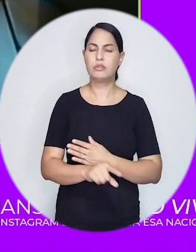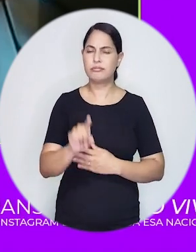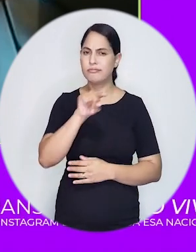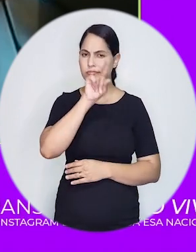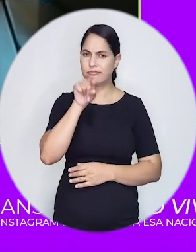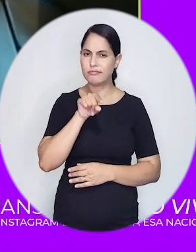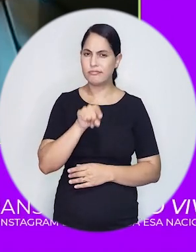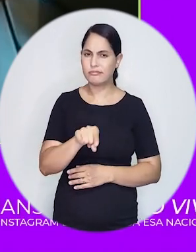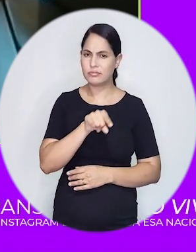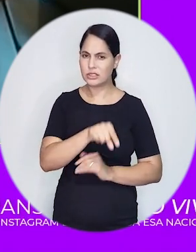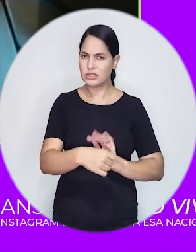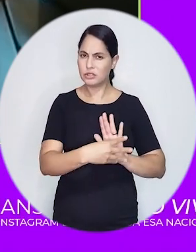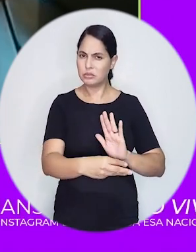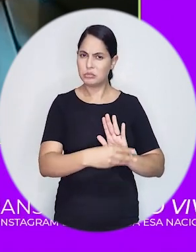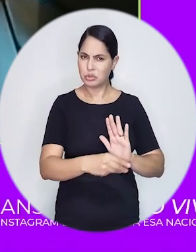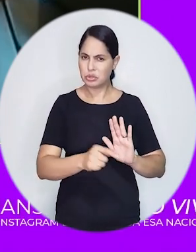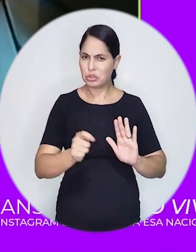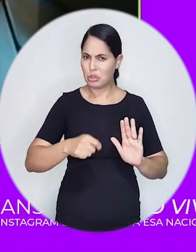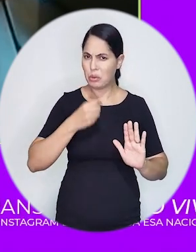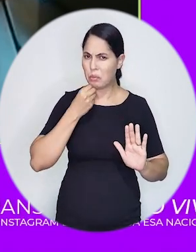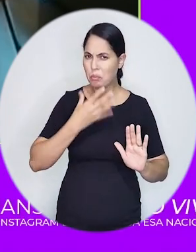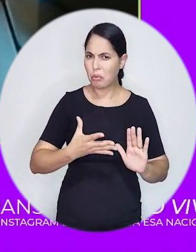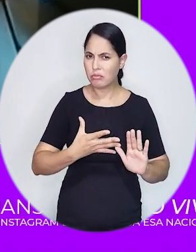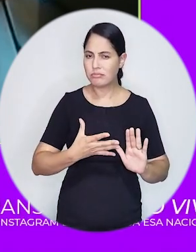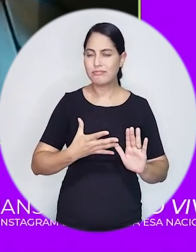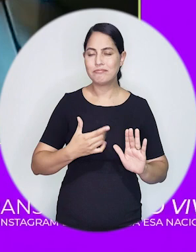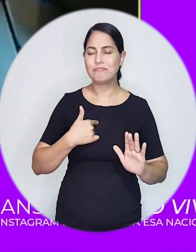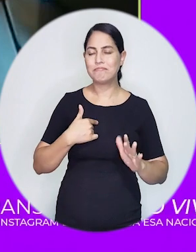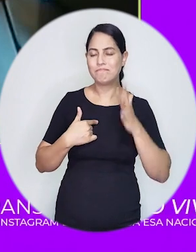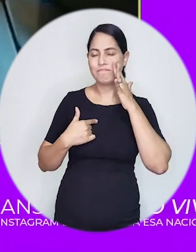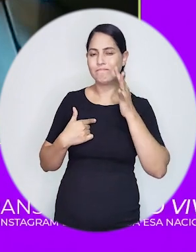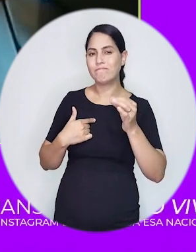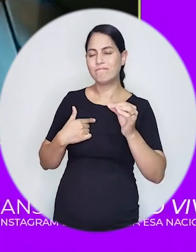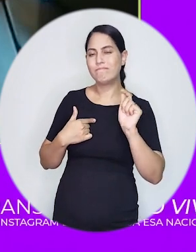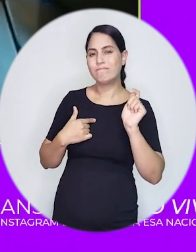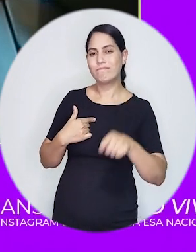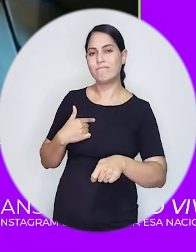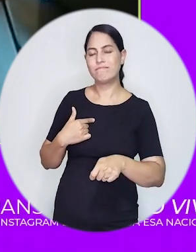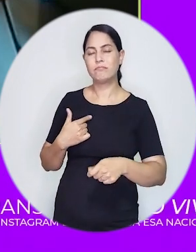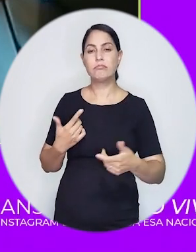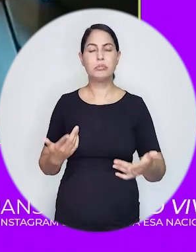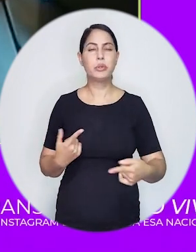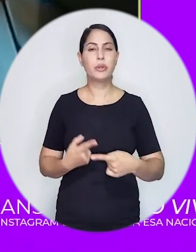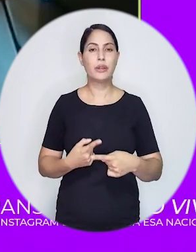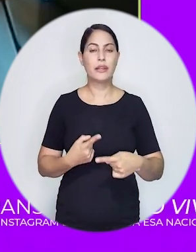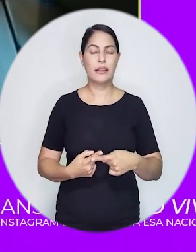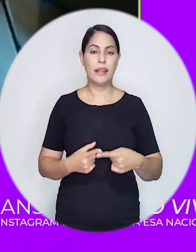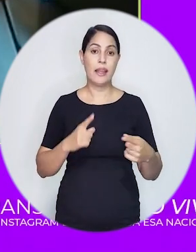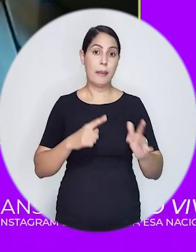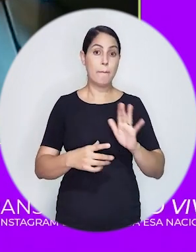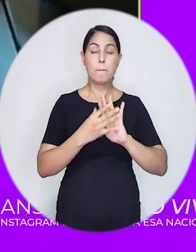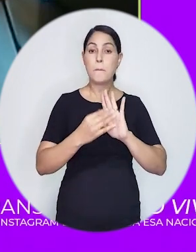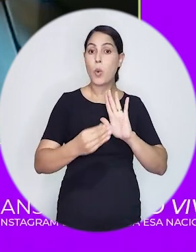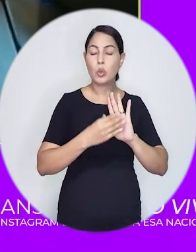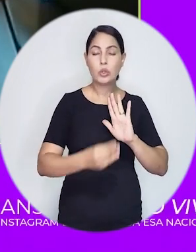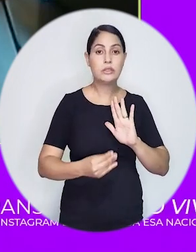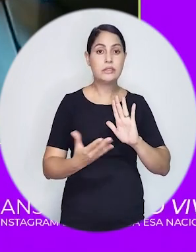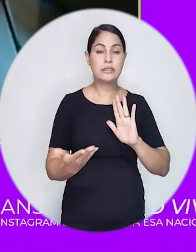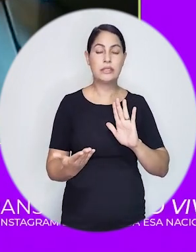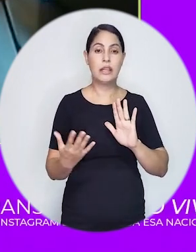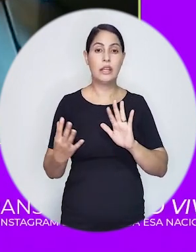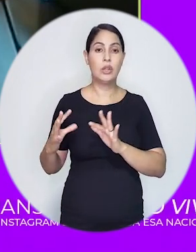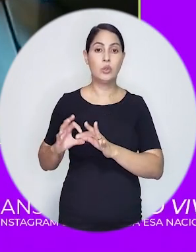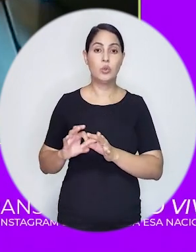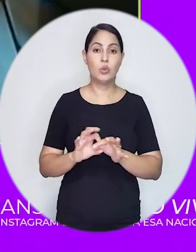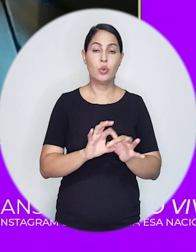que realmente vale a pena esse modelo? E eu tenho certeza que sim, até porque o que se procura com o